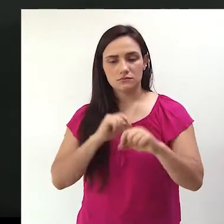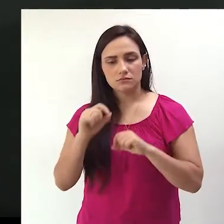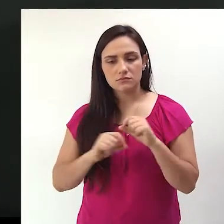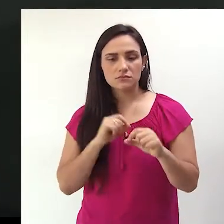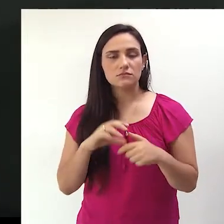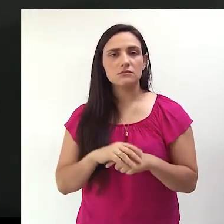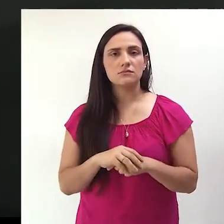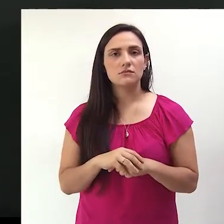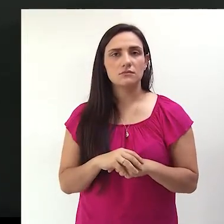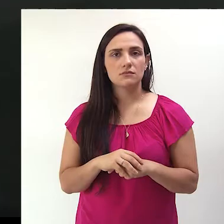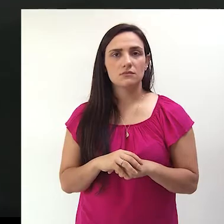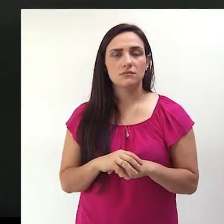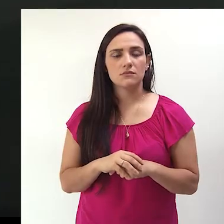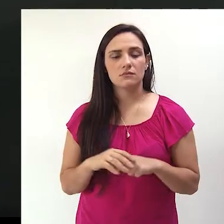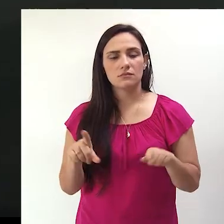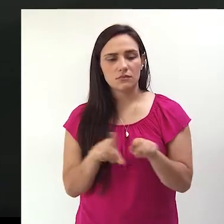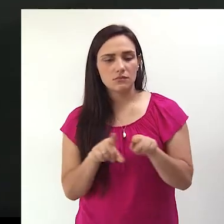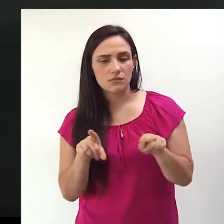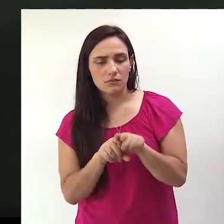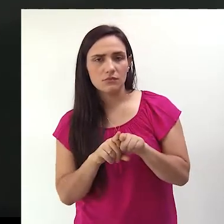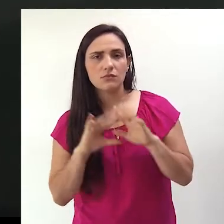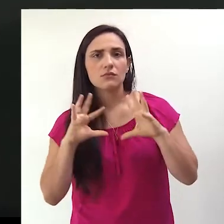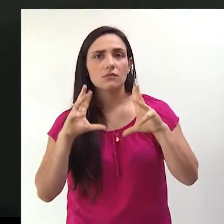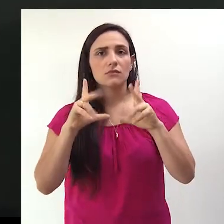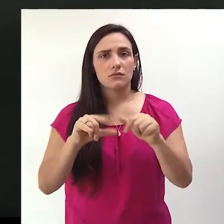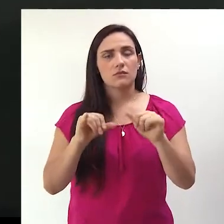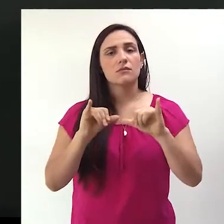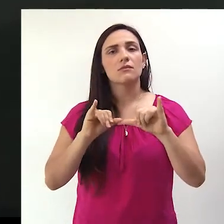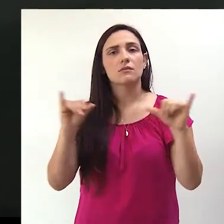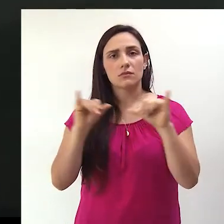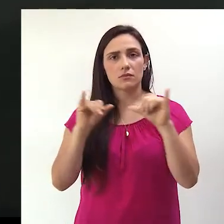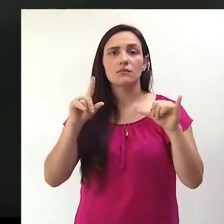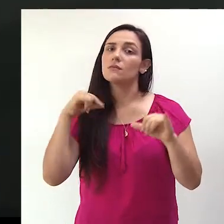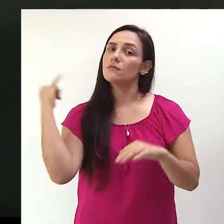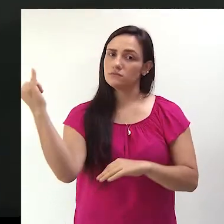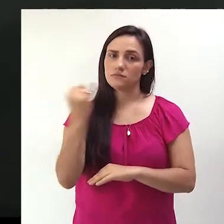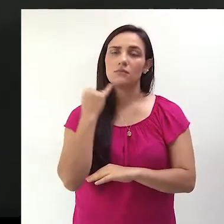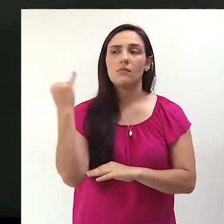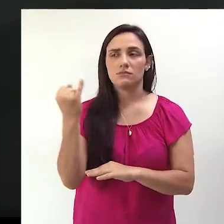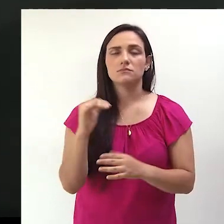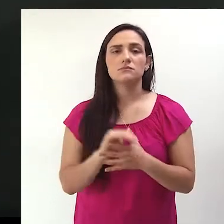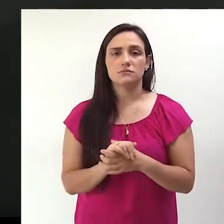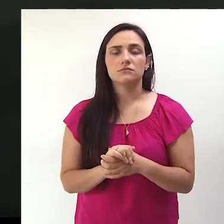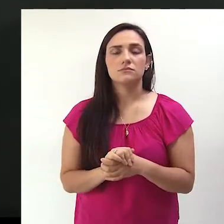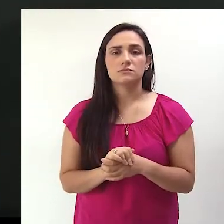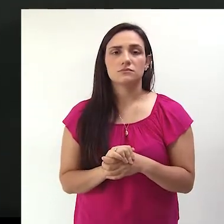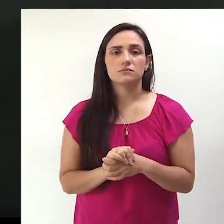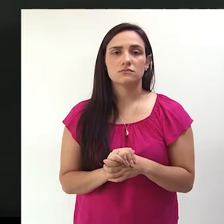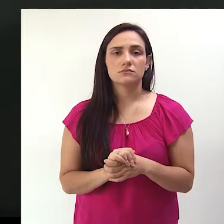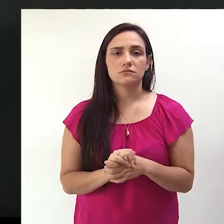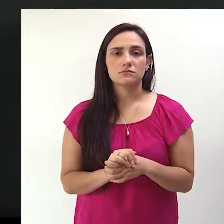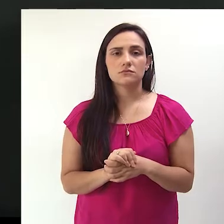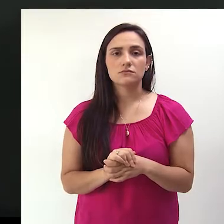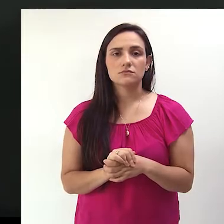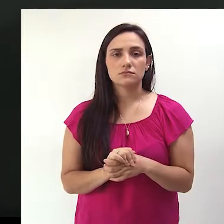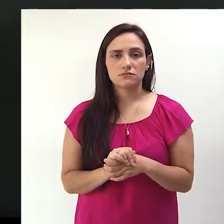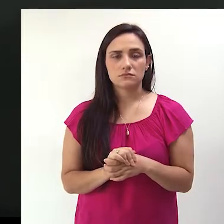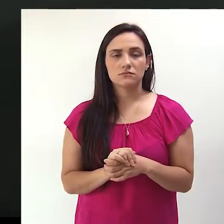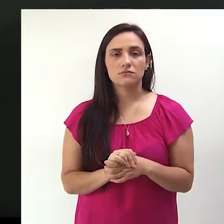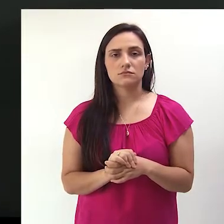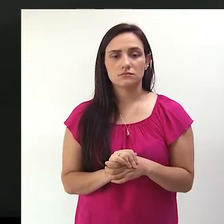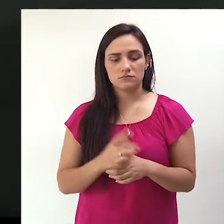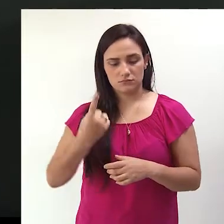inteligência, bancos de dados, isso tudo é muito importante para o nosso trabalho e nós estamos procurando dar